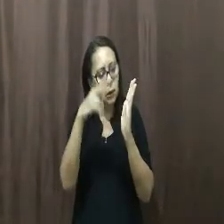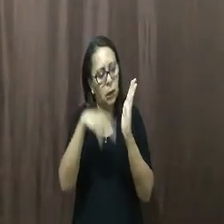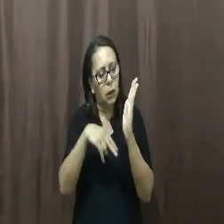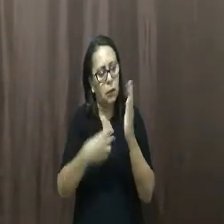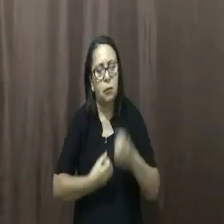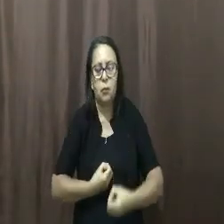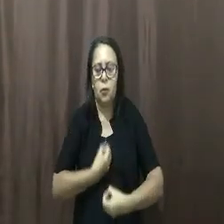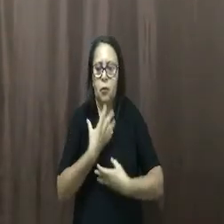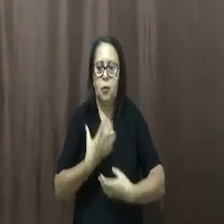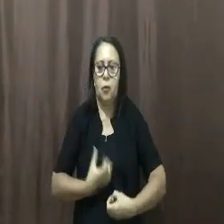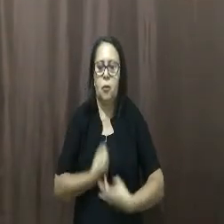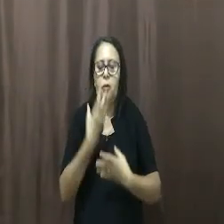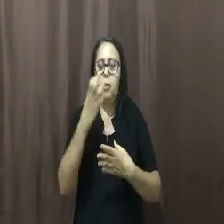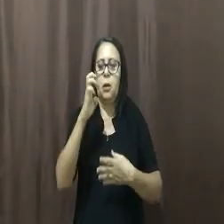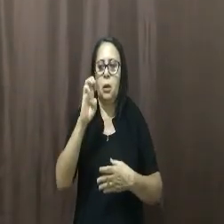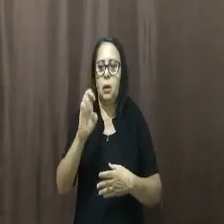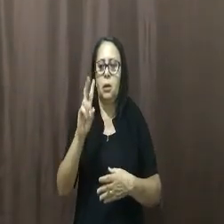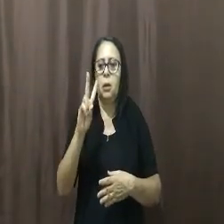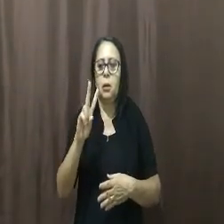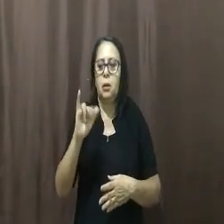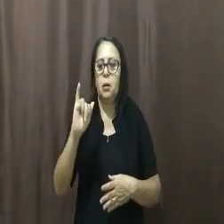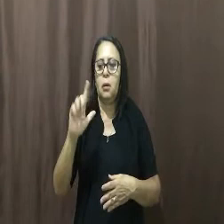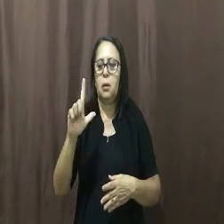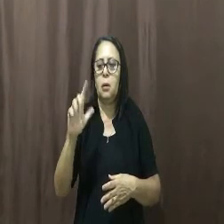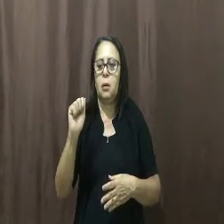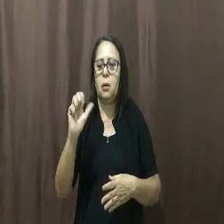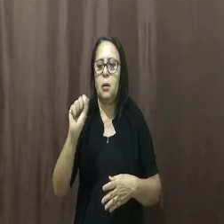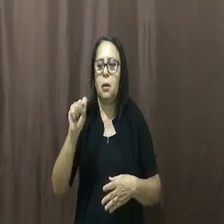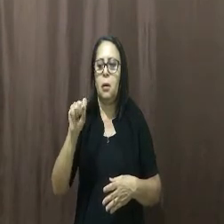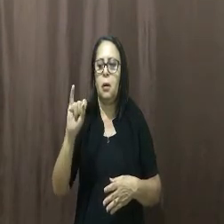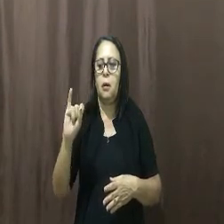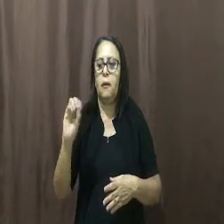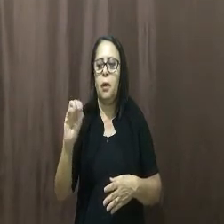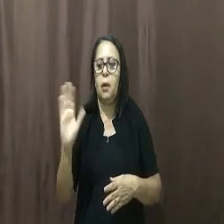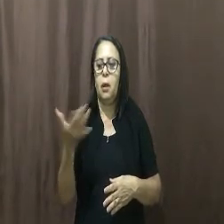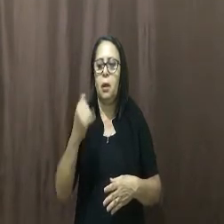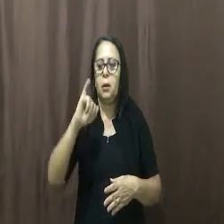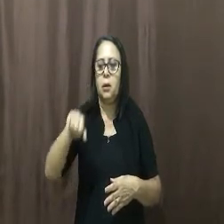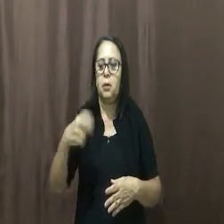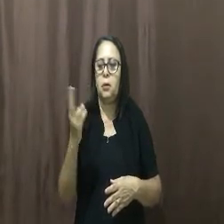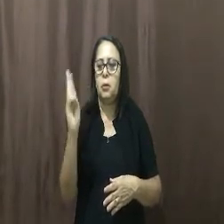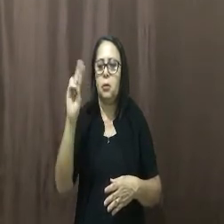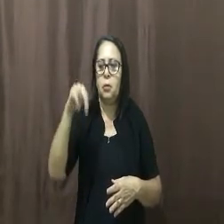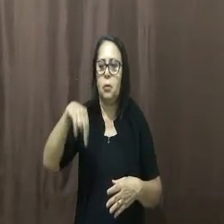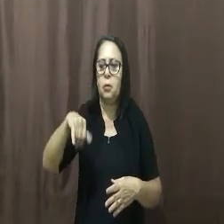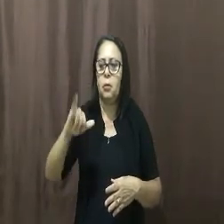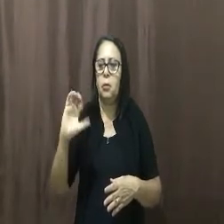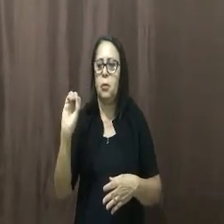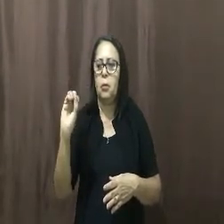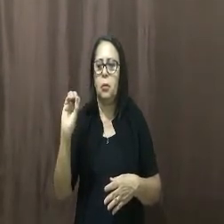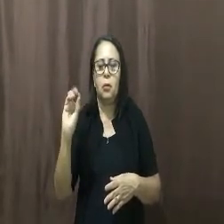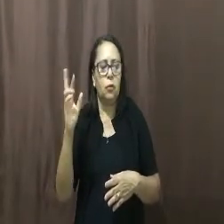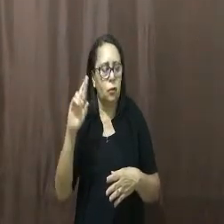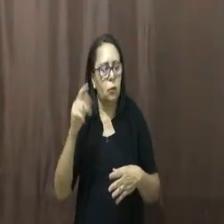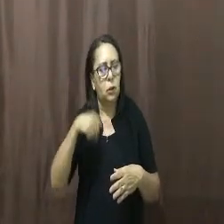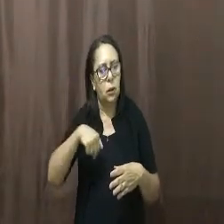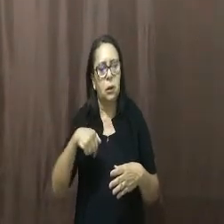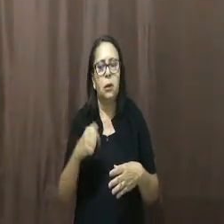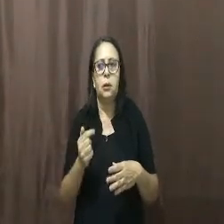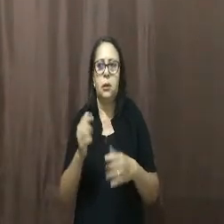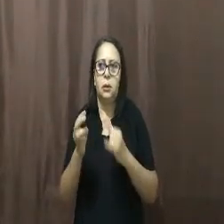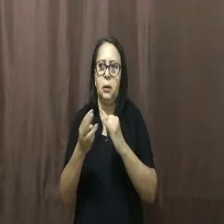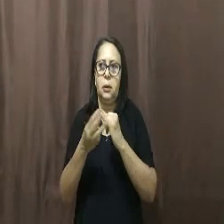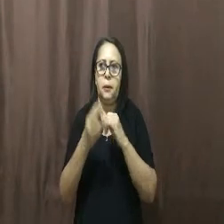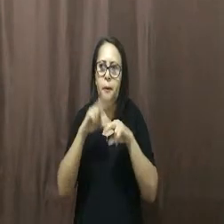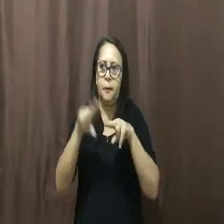de um texto do poeta Evilásio Júnior, que é o poeta underground, aqui de Santa Inês, que, inclusive,